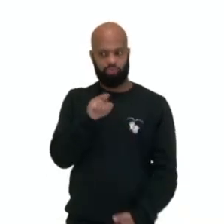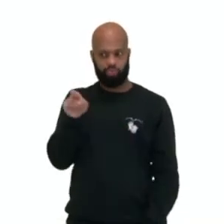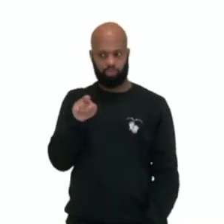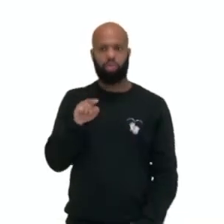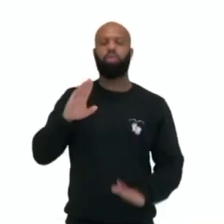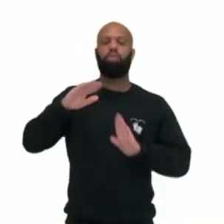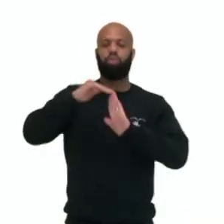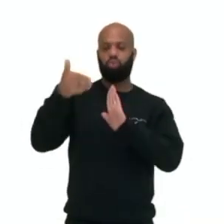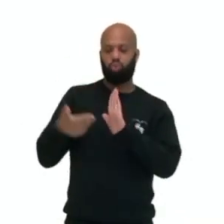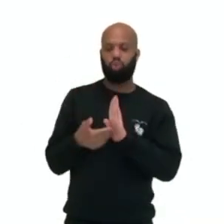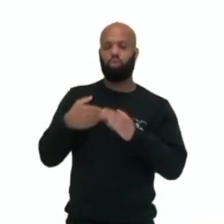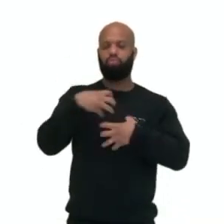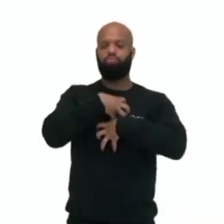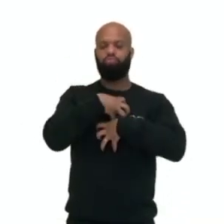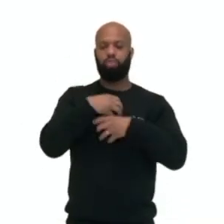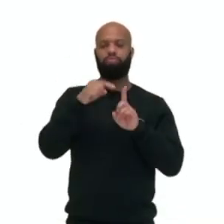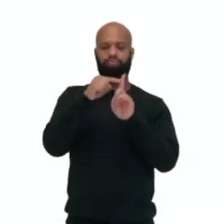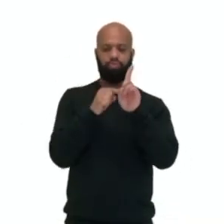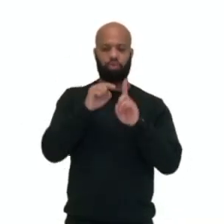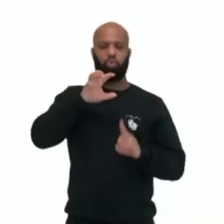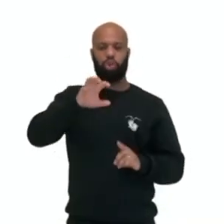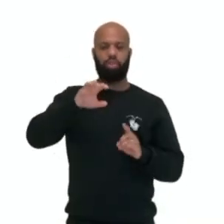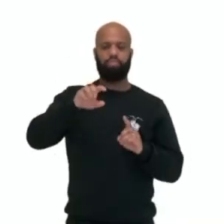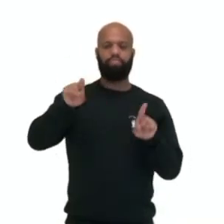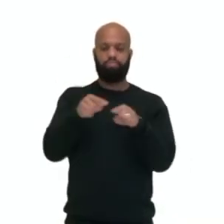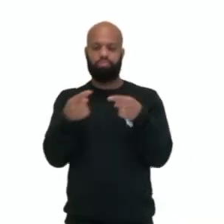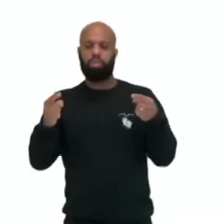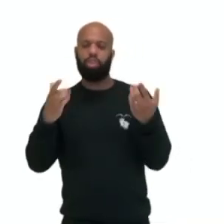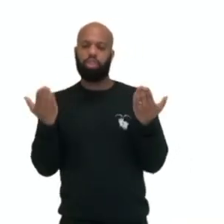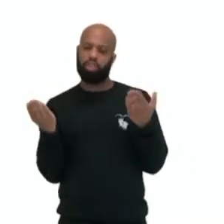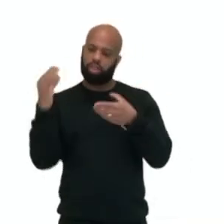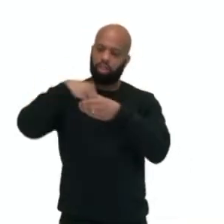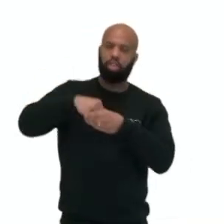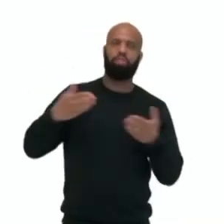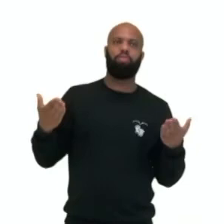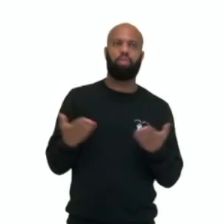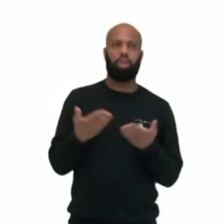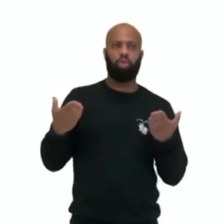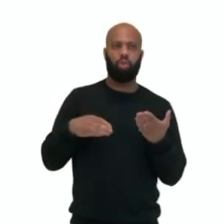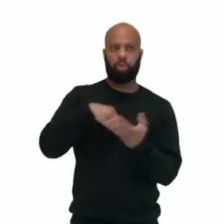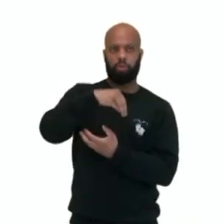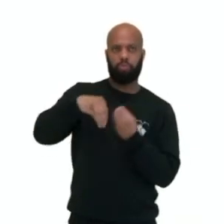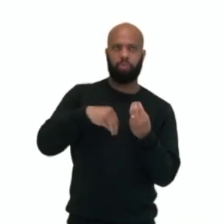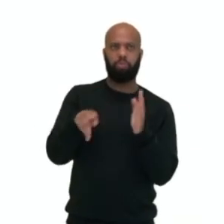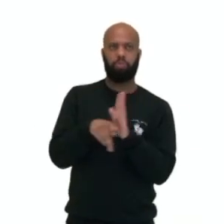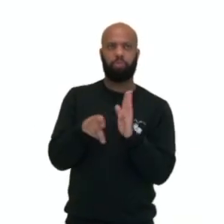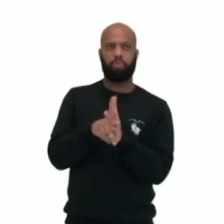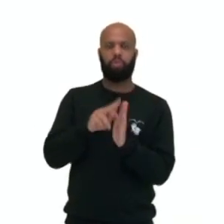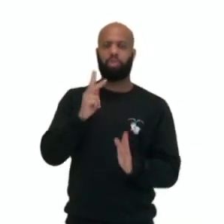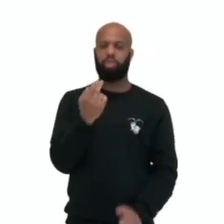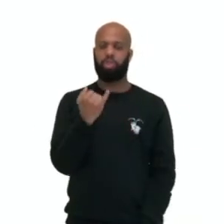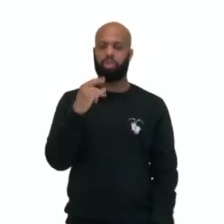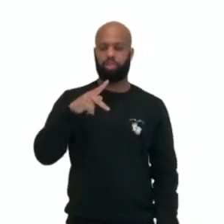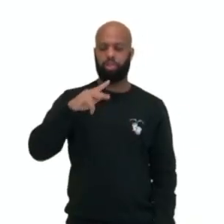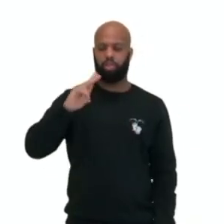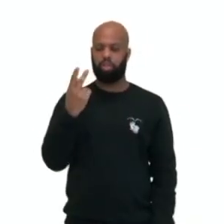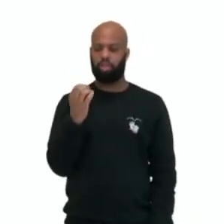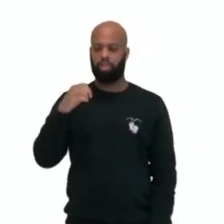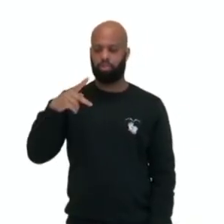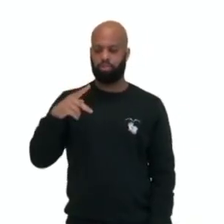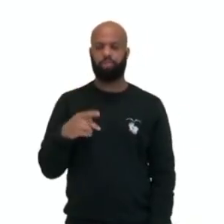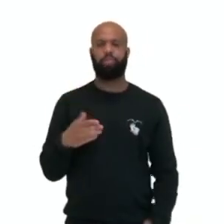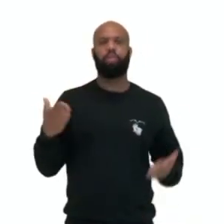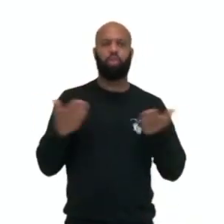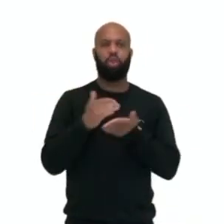todos esses estilos agora, eles entram dentro desse nosso caldeirão do hip hop.